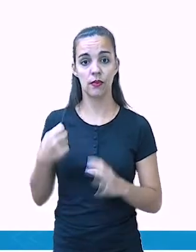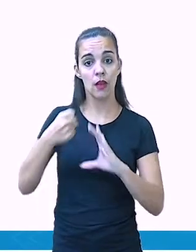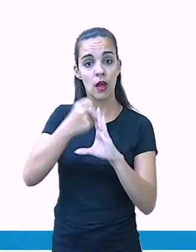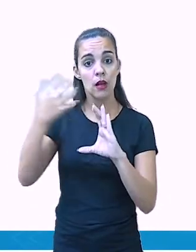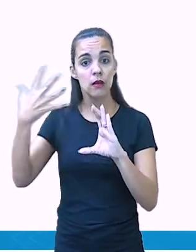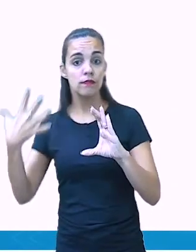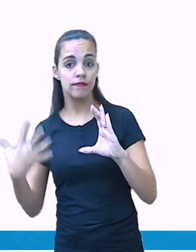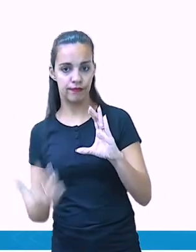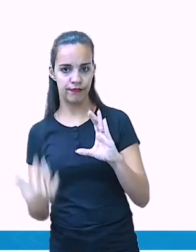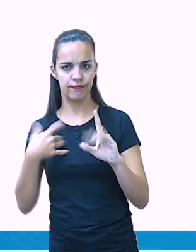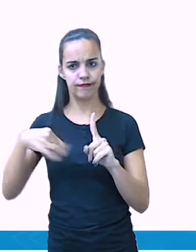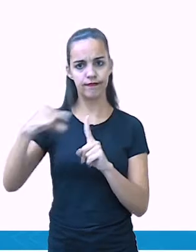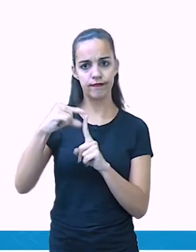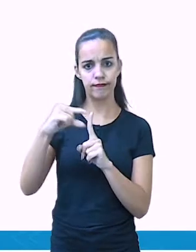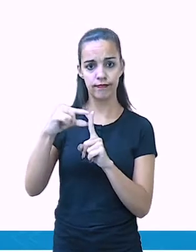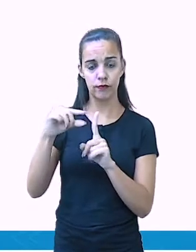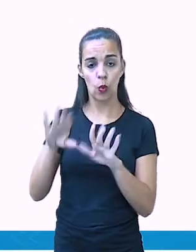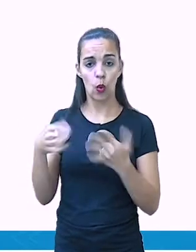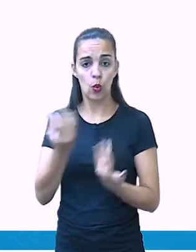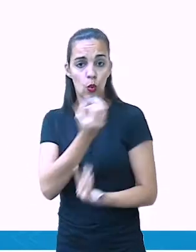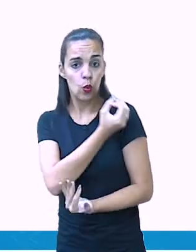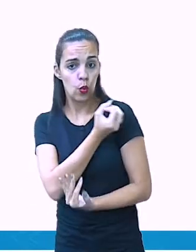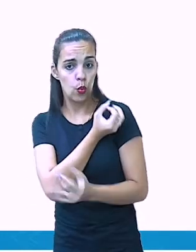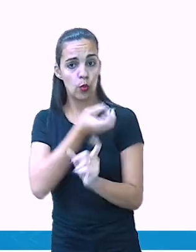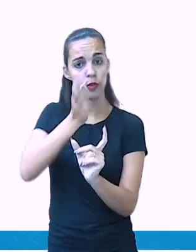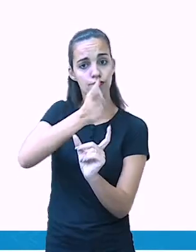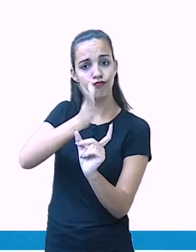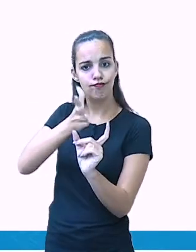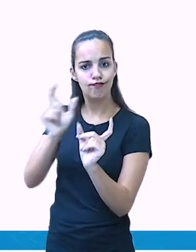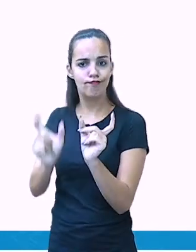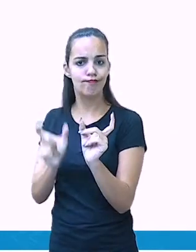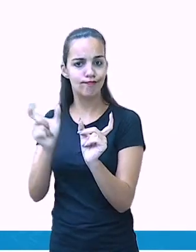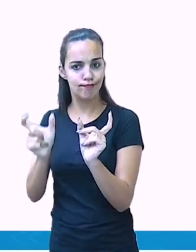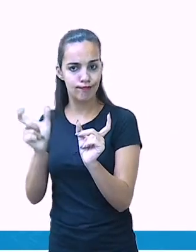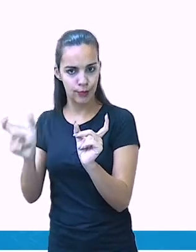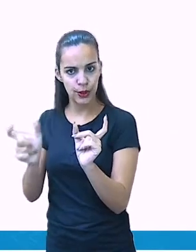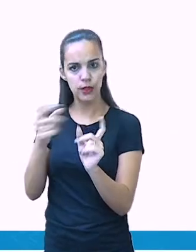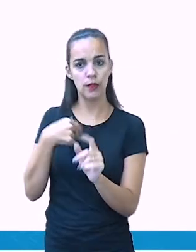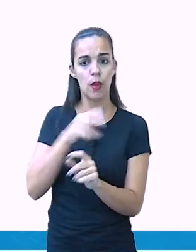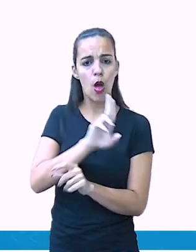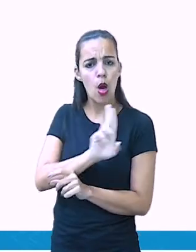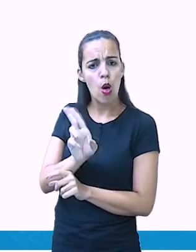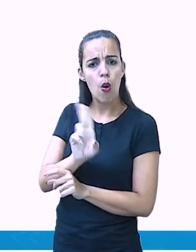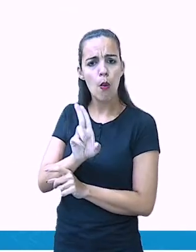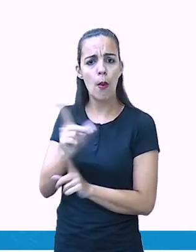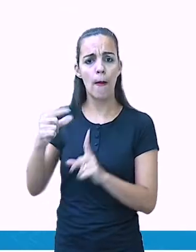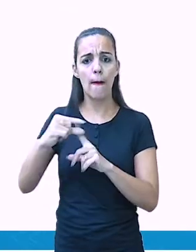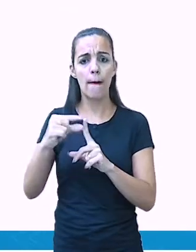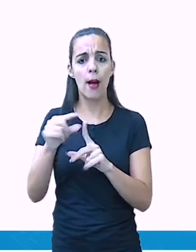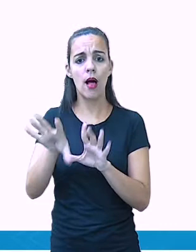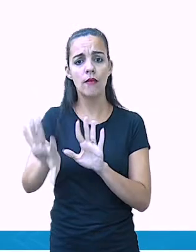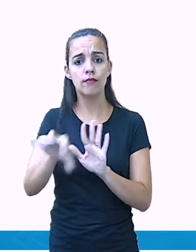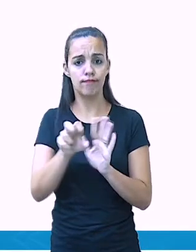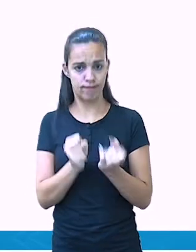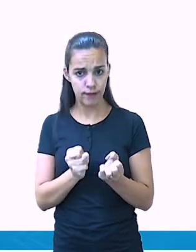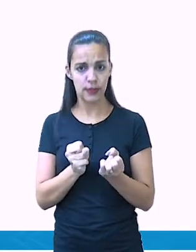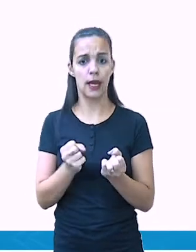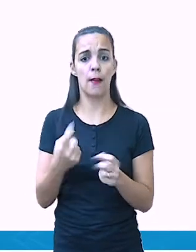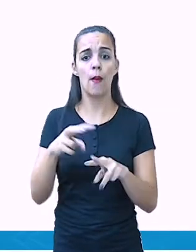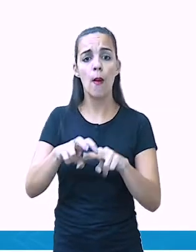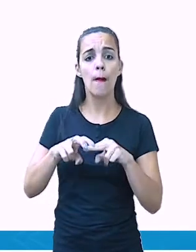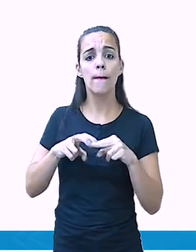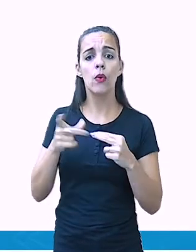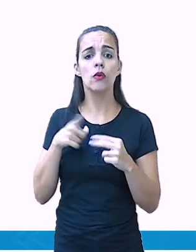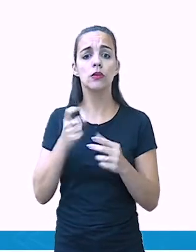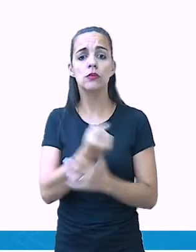das palavras quanto ao número de sílabas é o nome que a palavra recebe por causa da quantidade de sílabas que